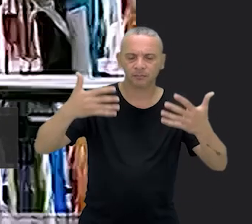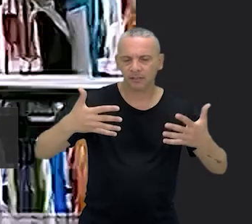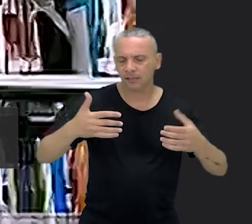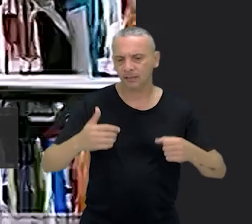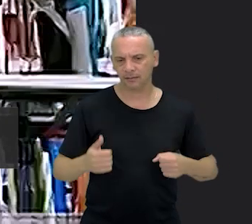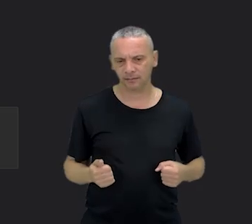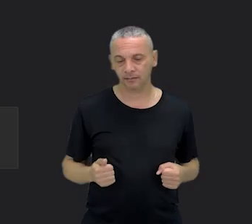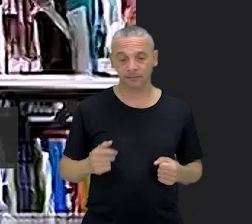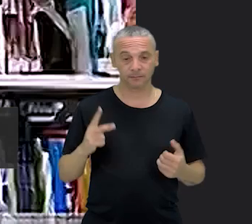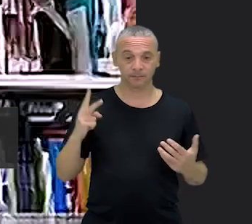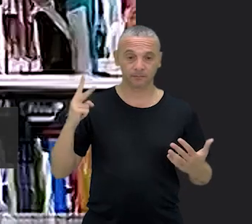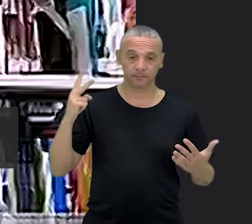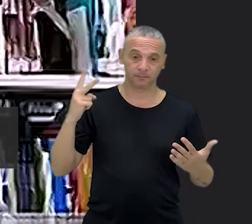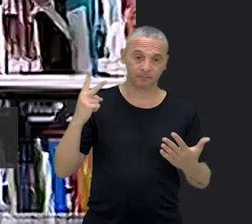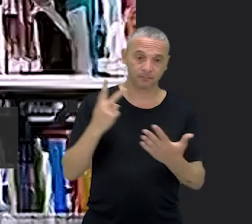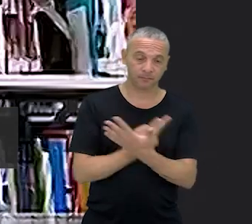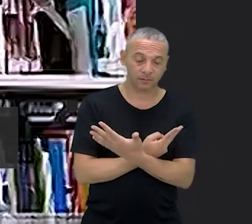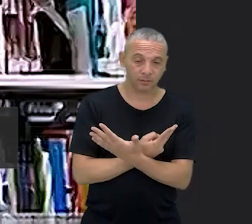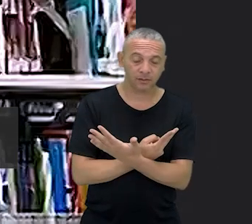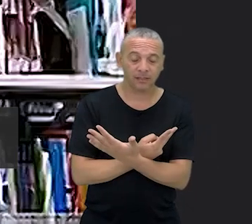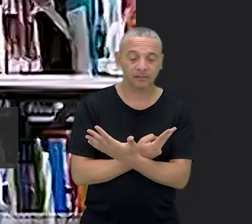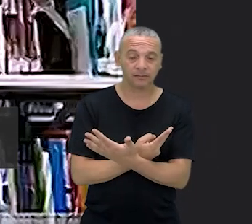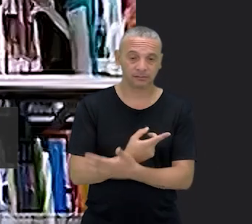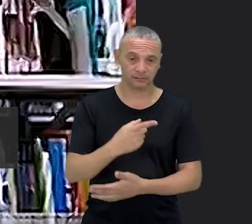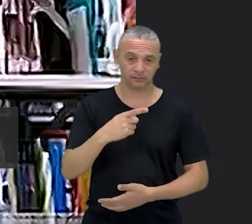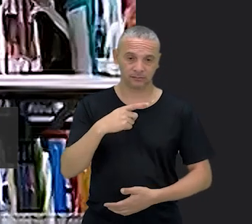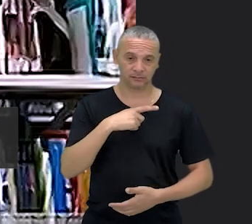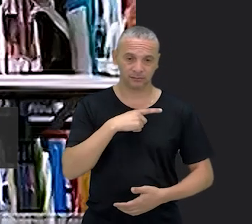a situação que